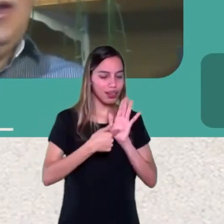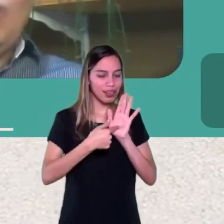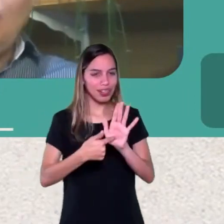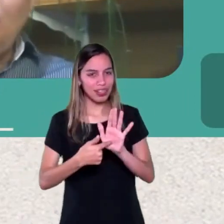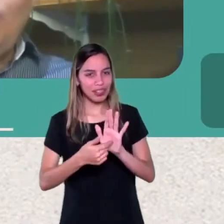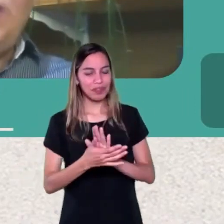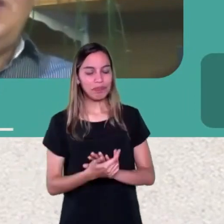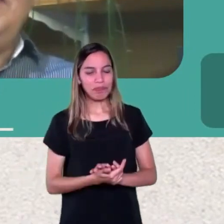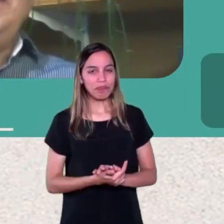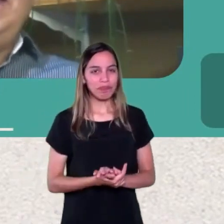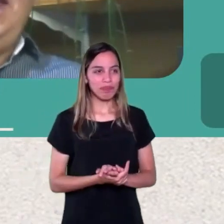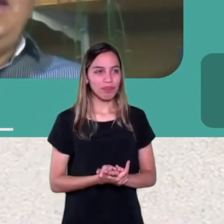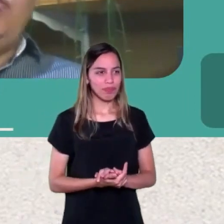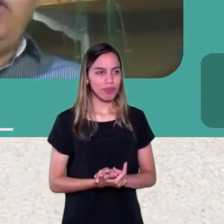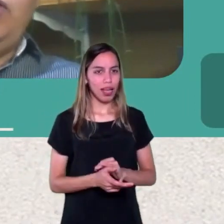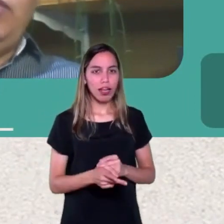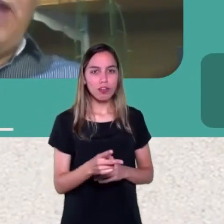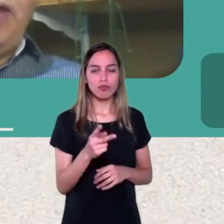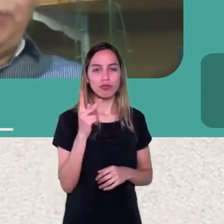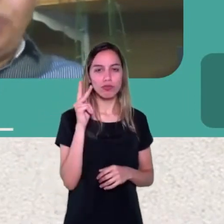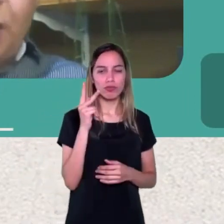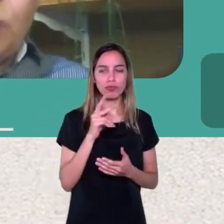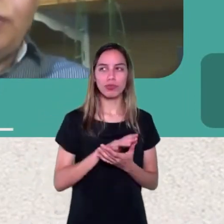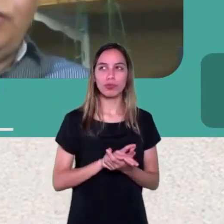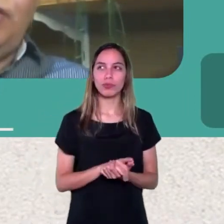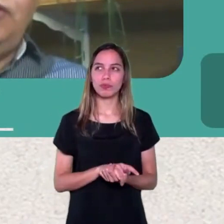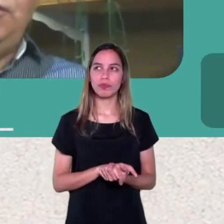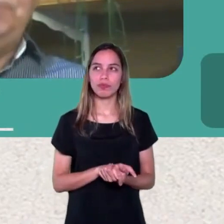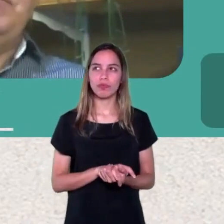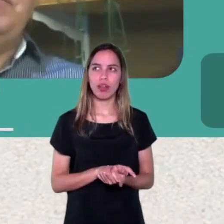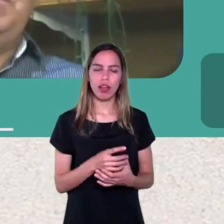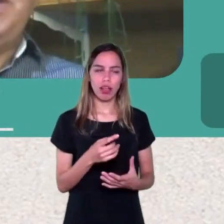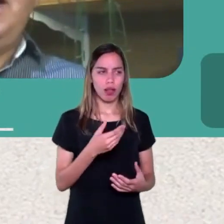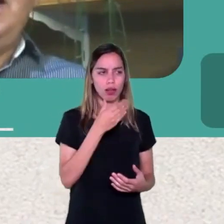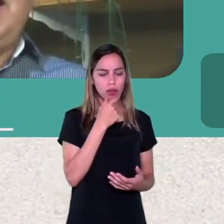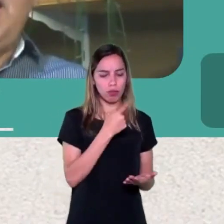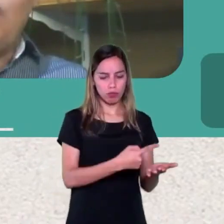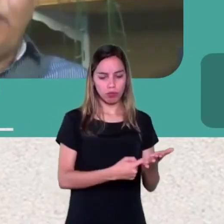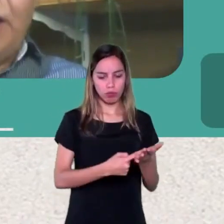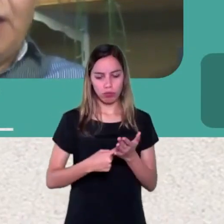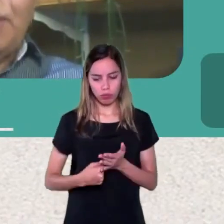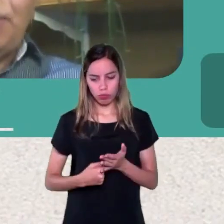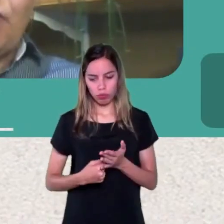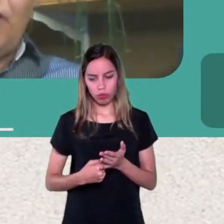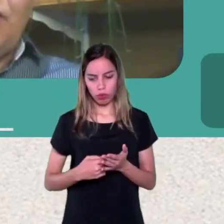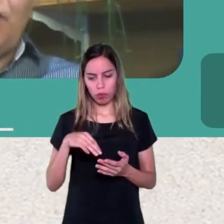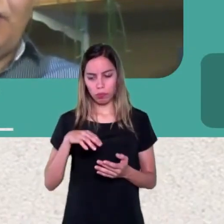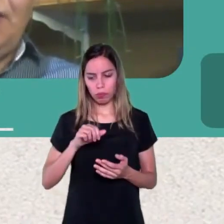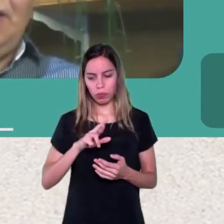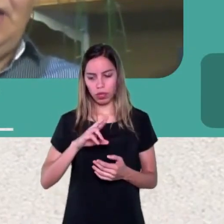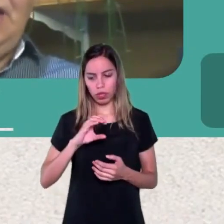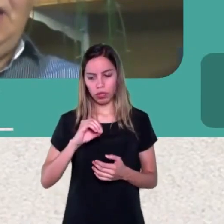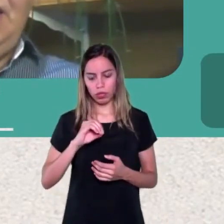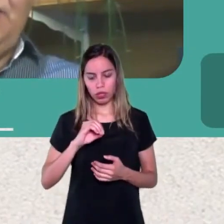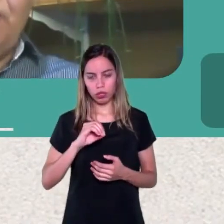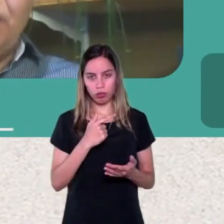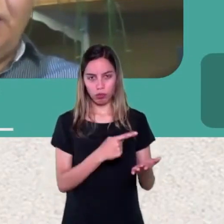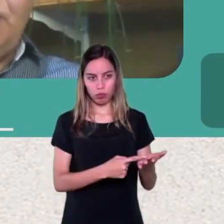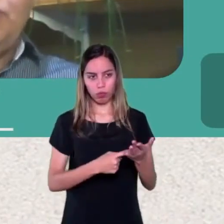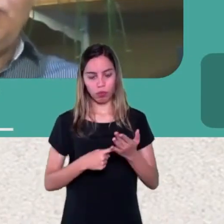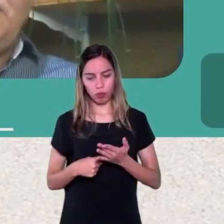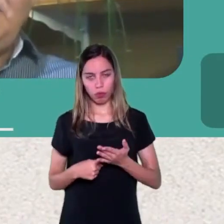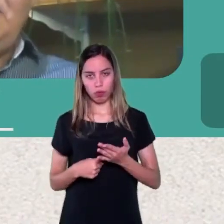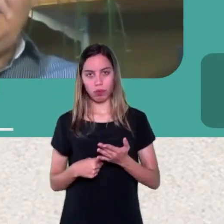E continuo aí, né? Fui convidado pelo Marco Antônio para auxiliar na pesquisa